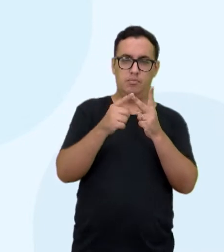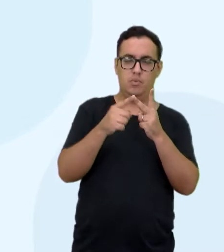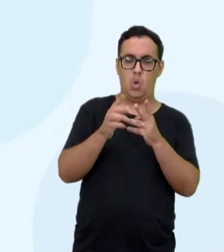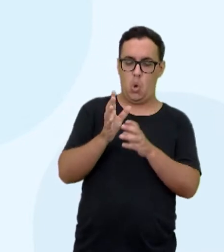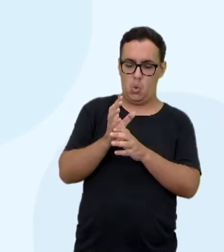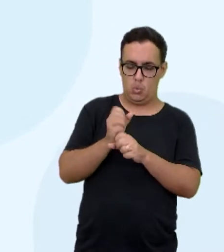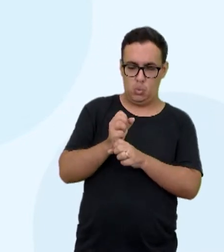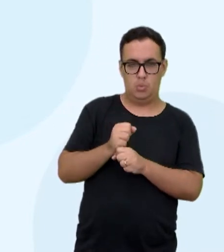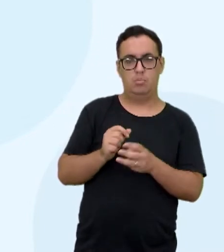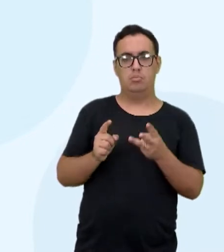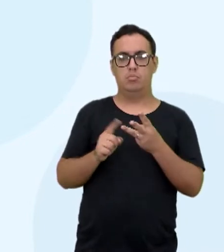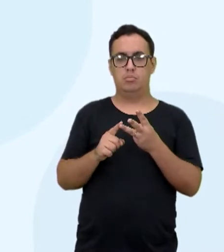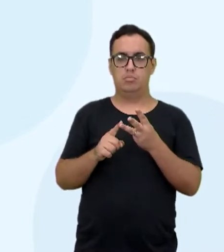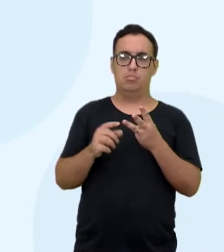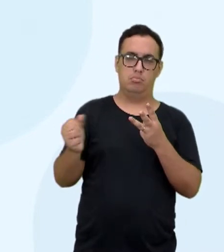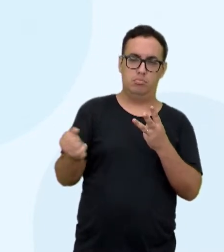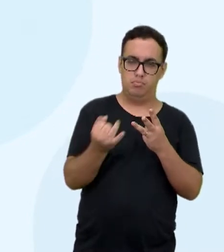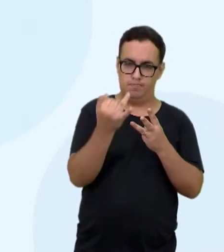contar,